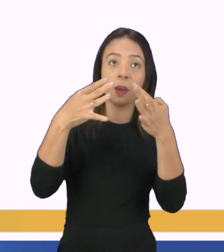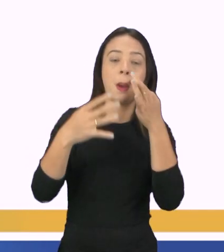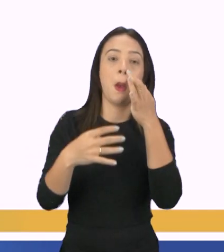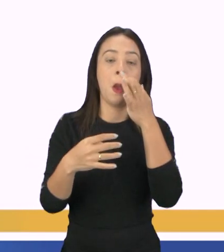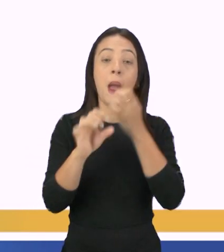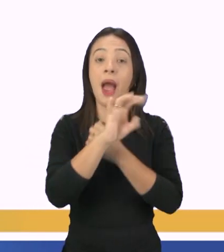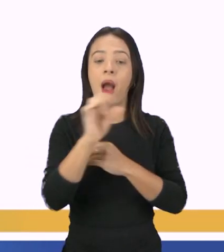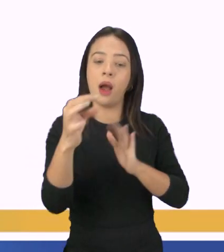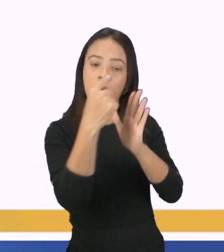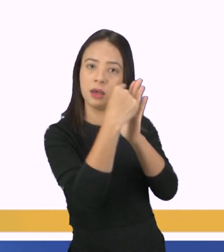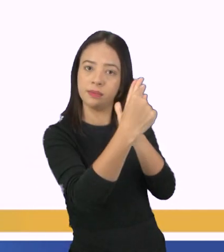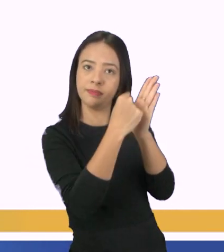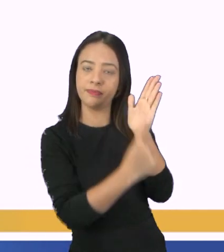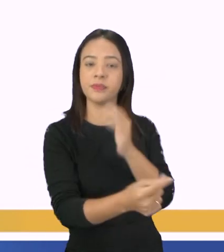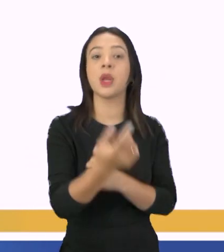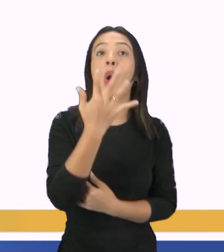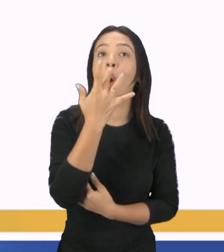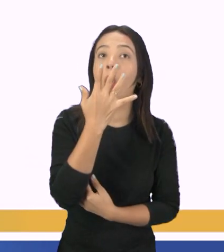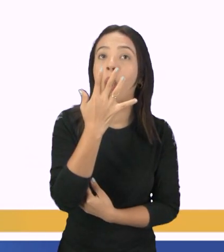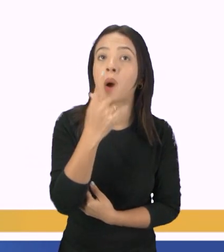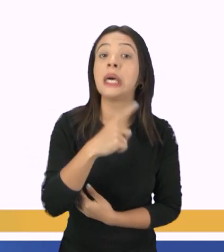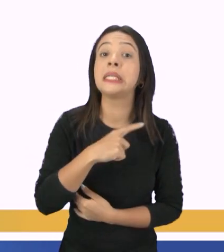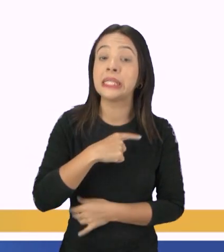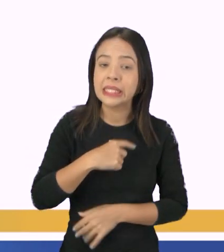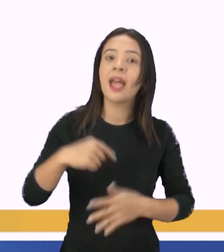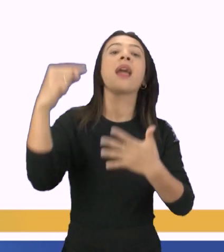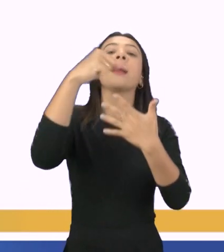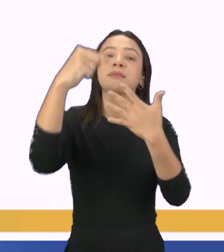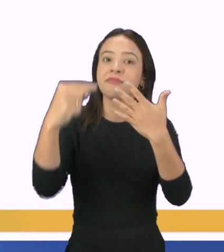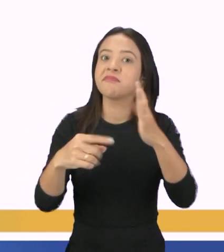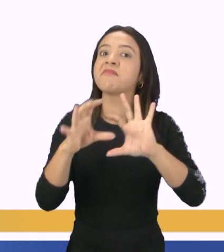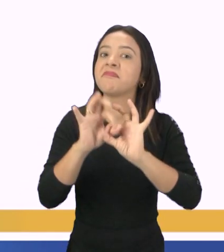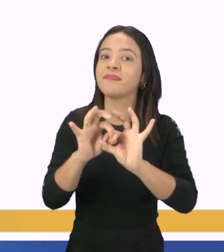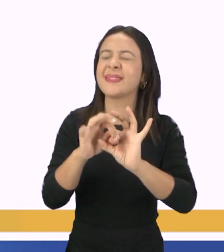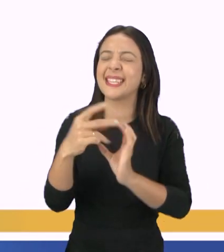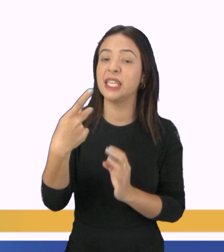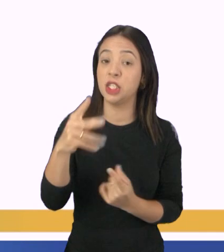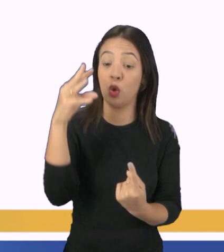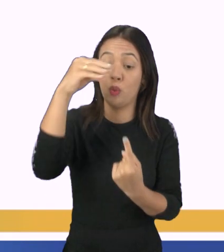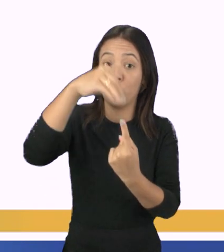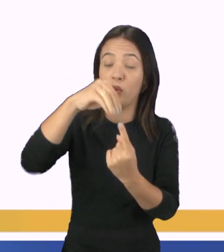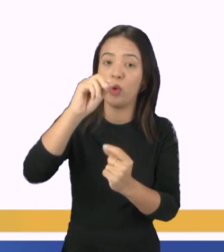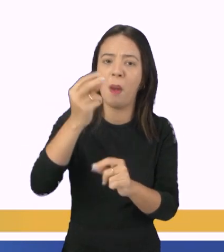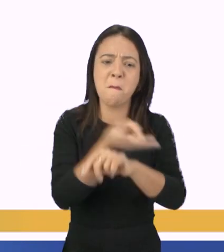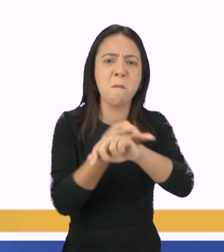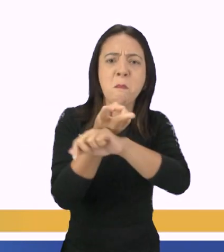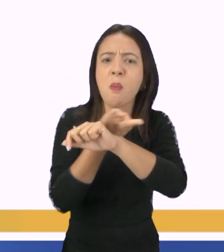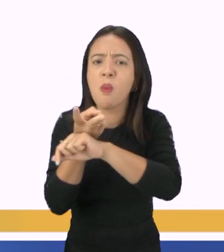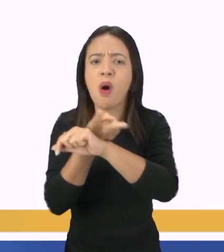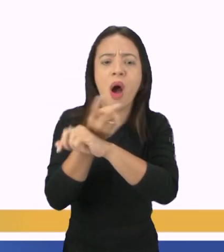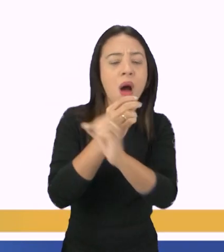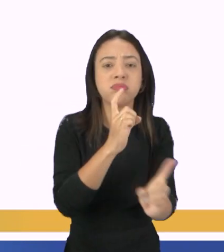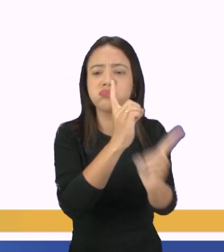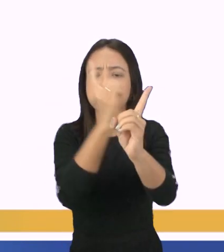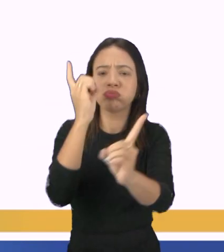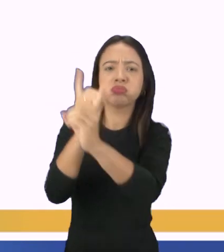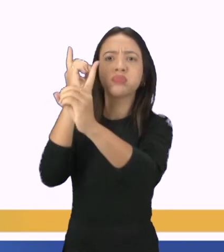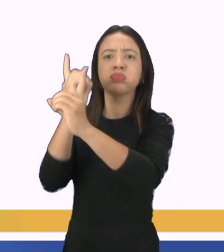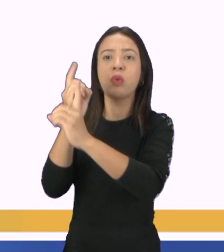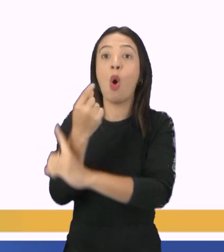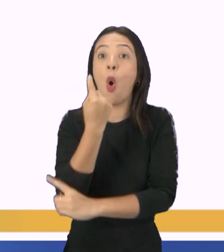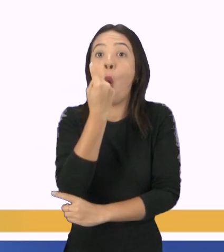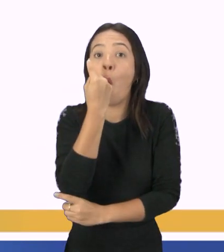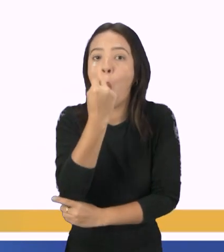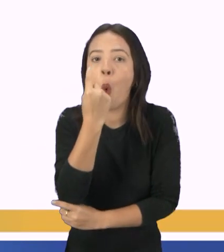Em cada trecho colorido, há operadores de conexão. Sua tarefa é caçar, ou seja, localizar, pelo menos